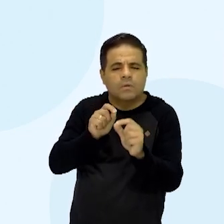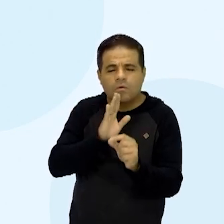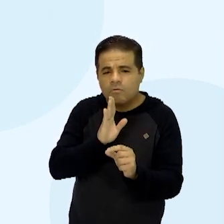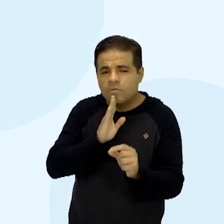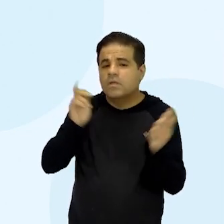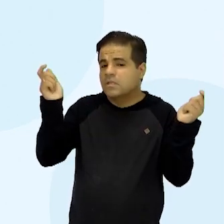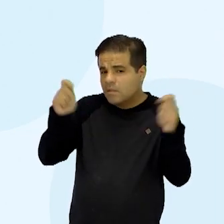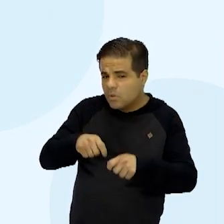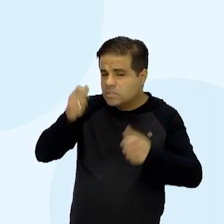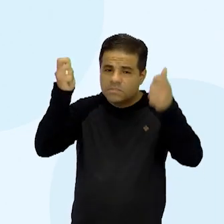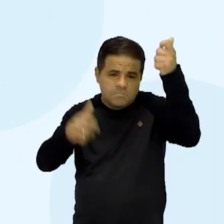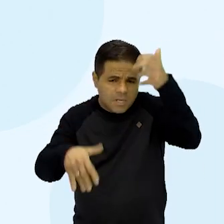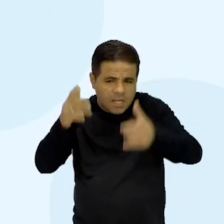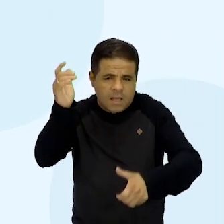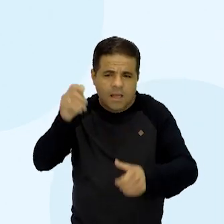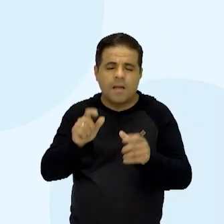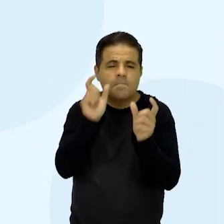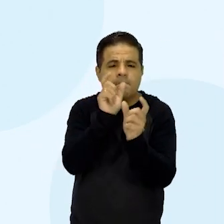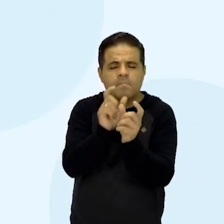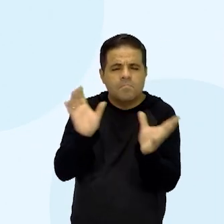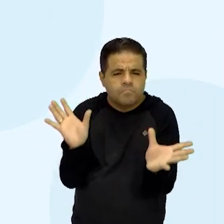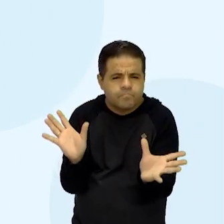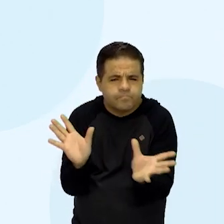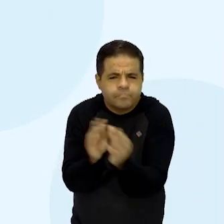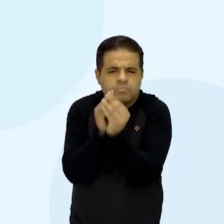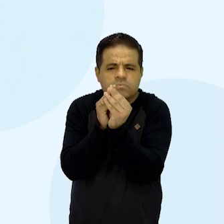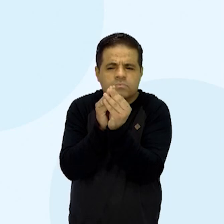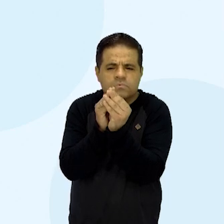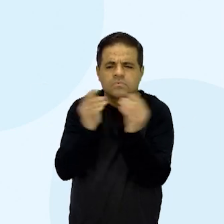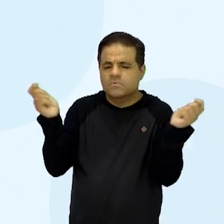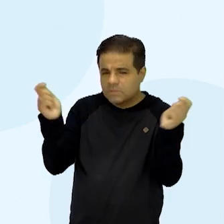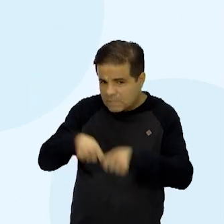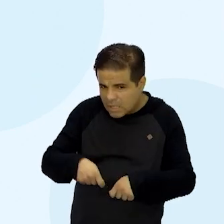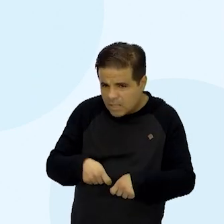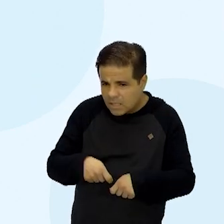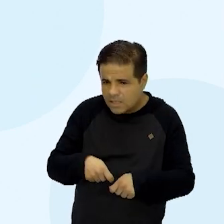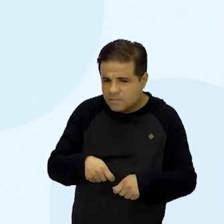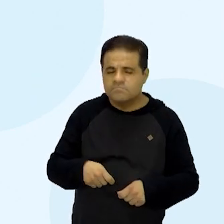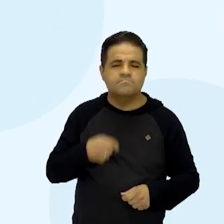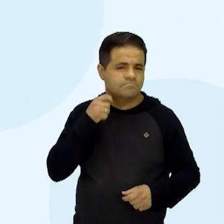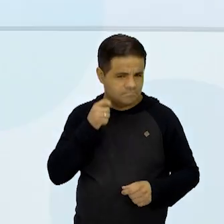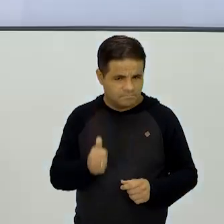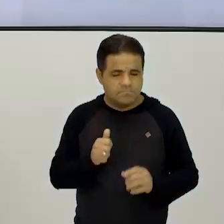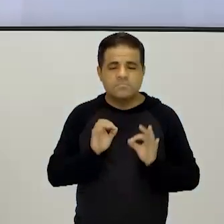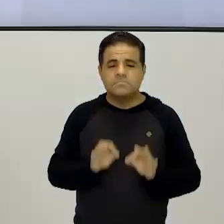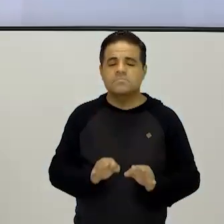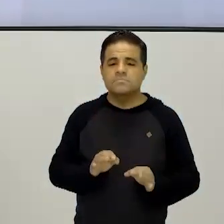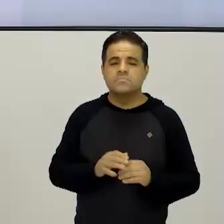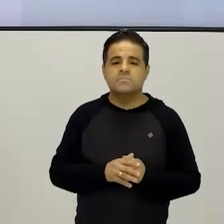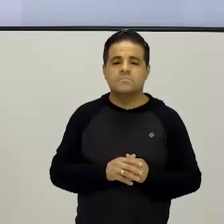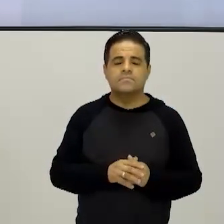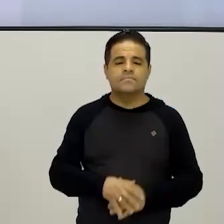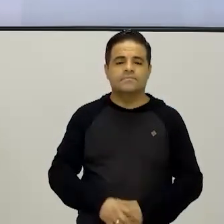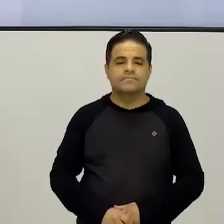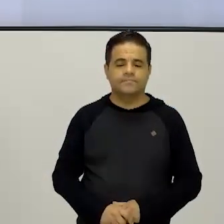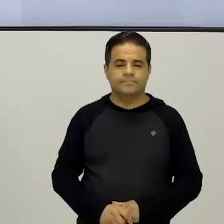Você pode explicar em poucas palavras o que é? Very good. Então, you will have there 30 seconds, 30